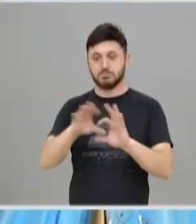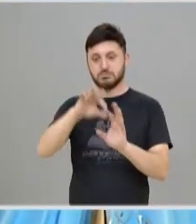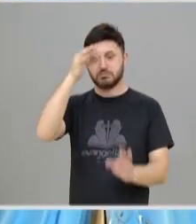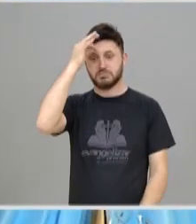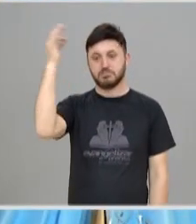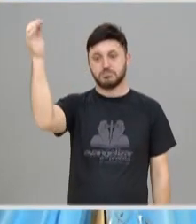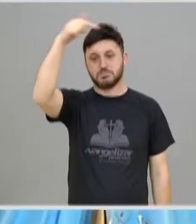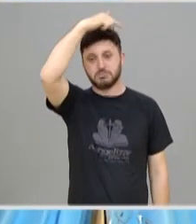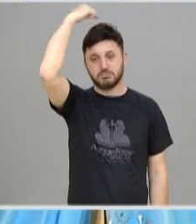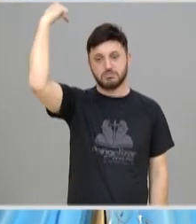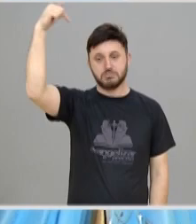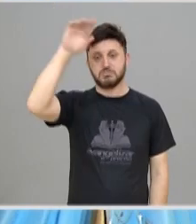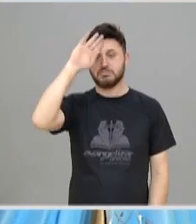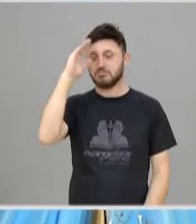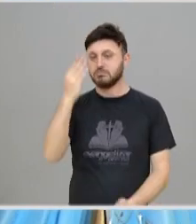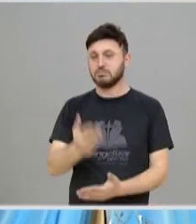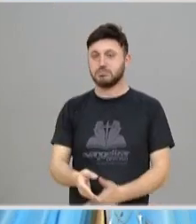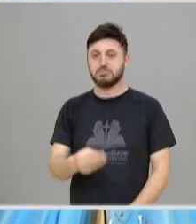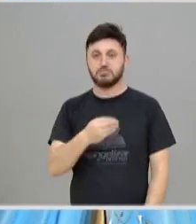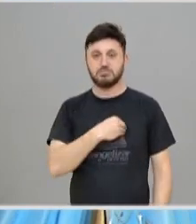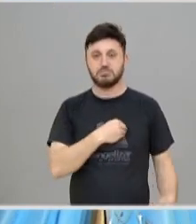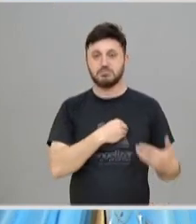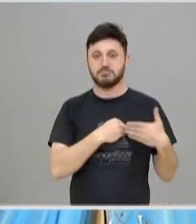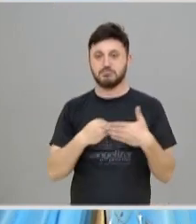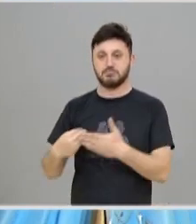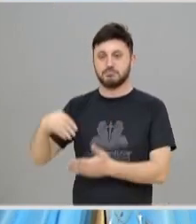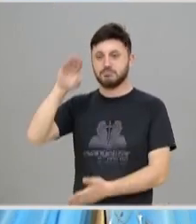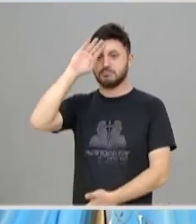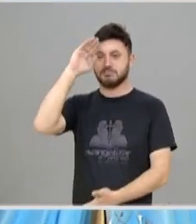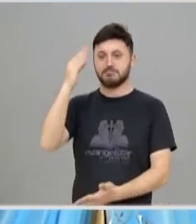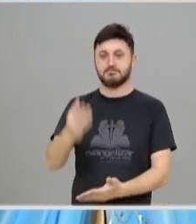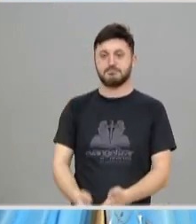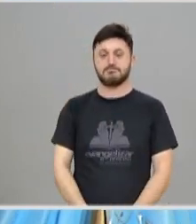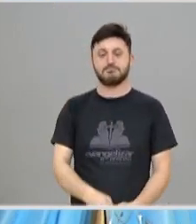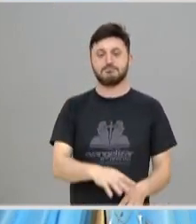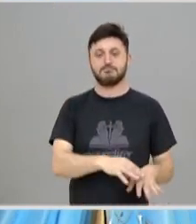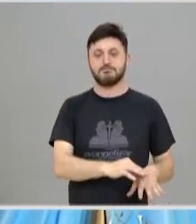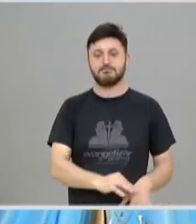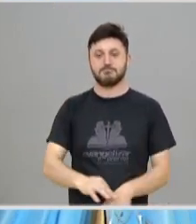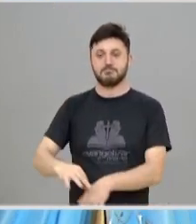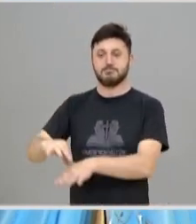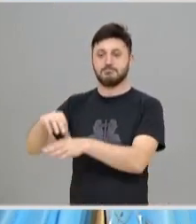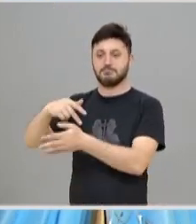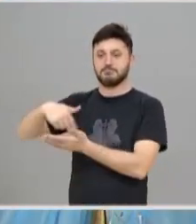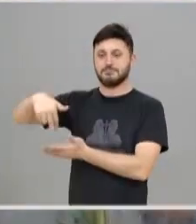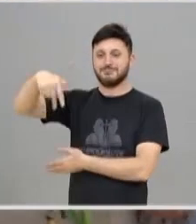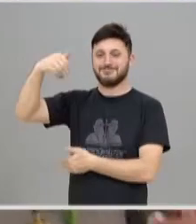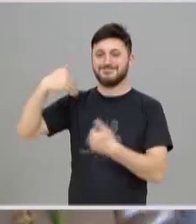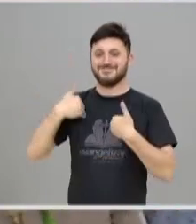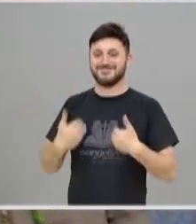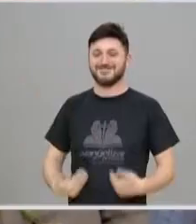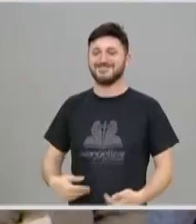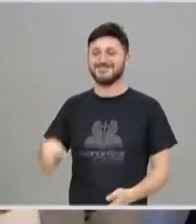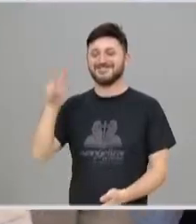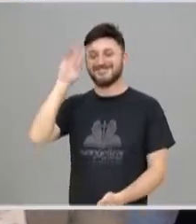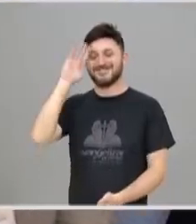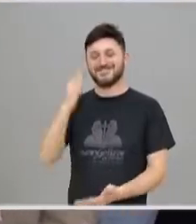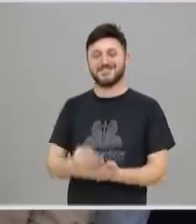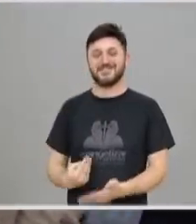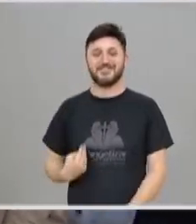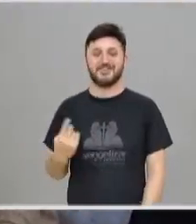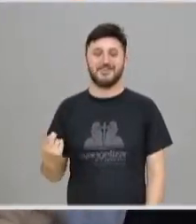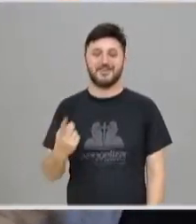na comunhão dos santos, na remissão dos pecados, na ressurreição da carne, na